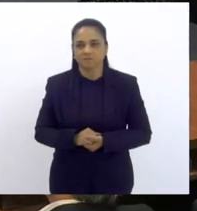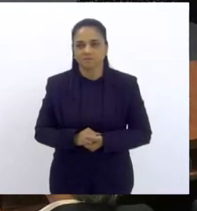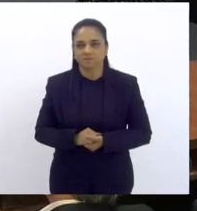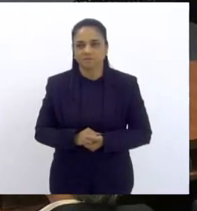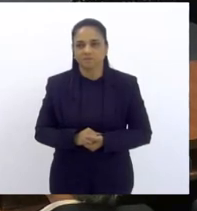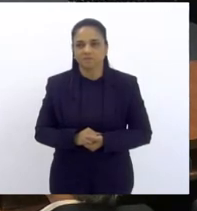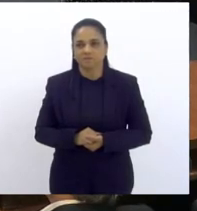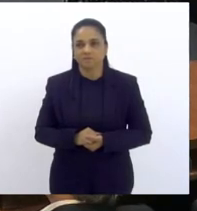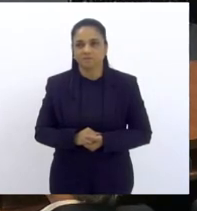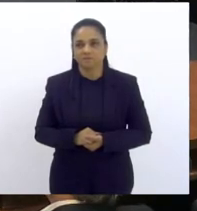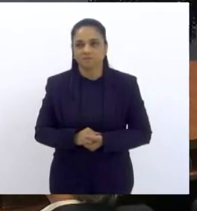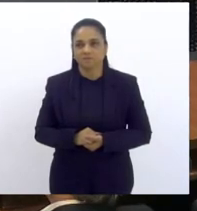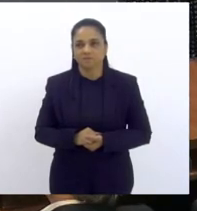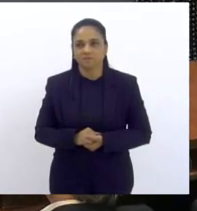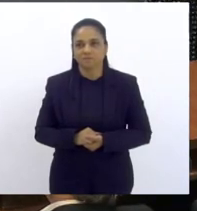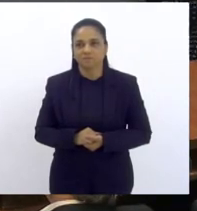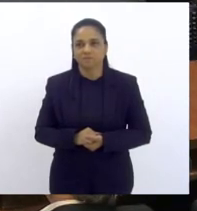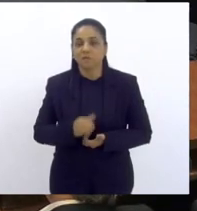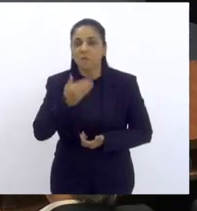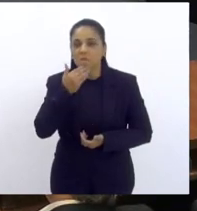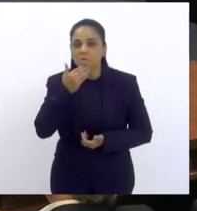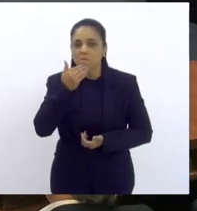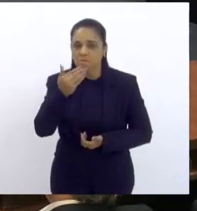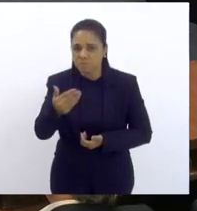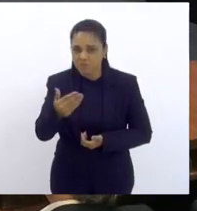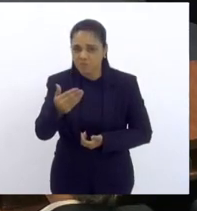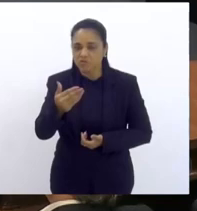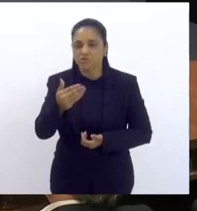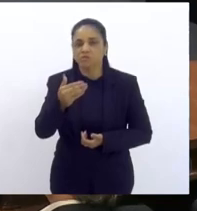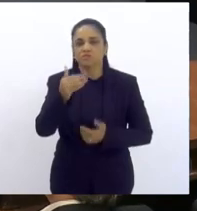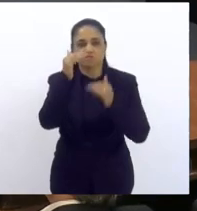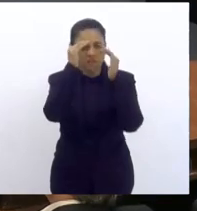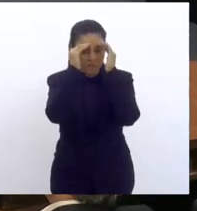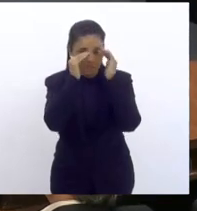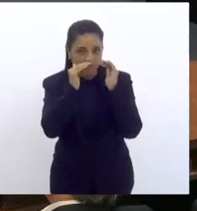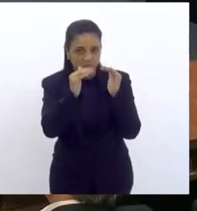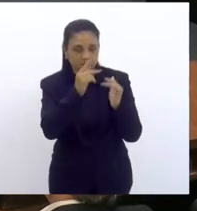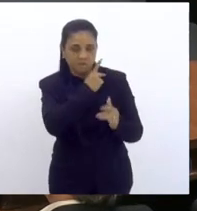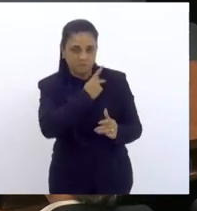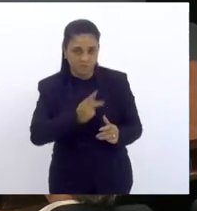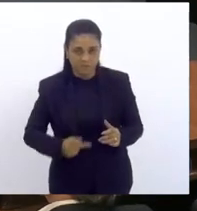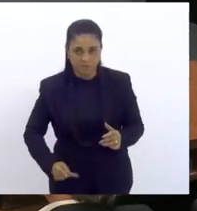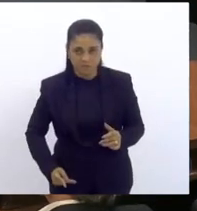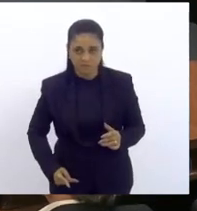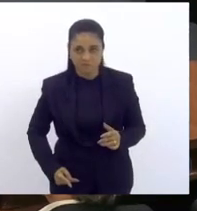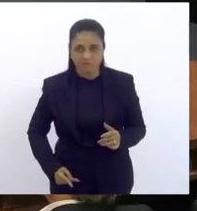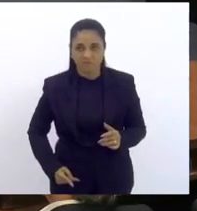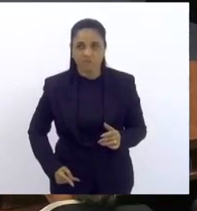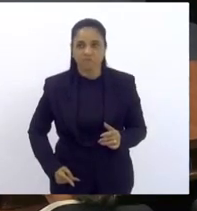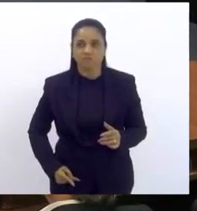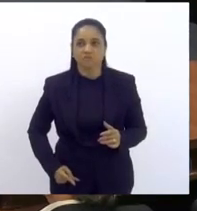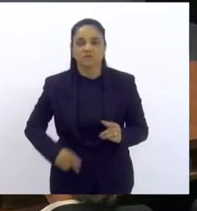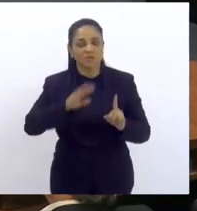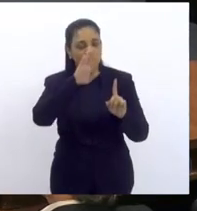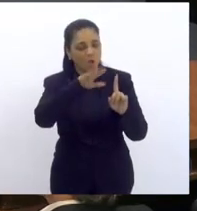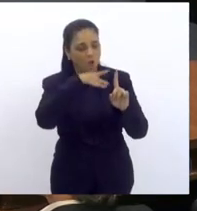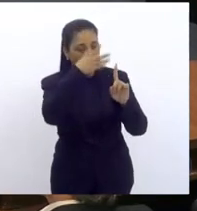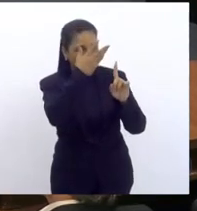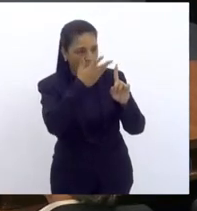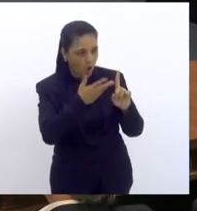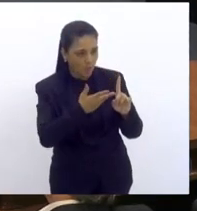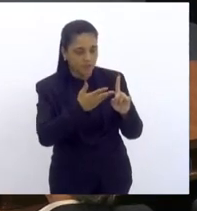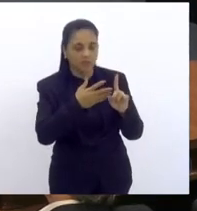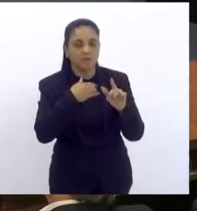Alô pedindo a gentileza eu respeito a vossa excelência que a gente essa sessão apenas para prestar uma homenagem e